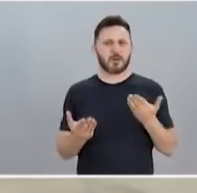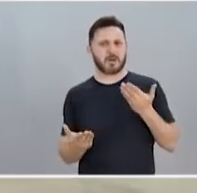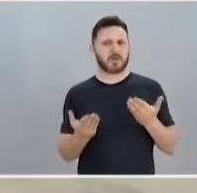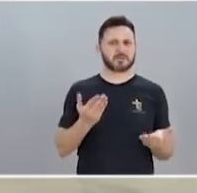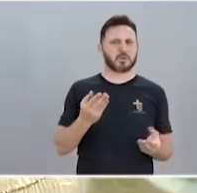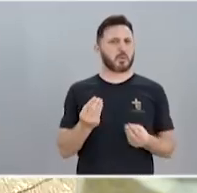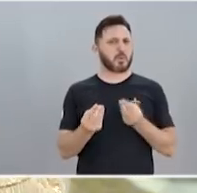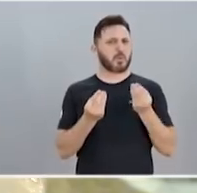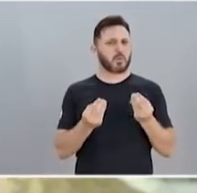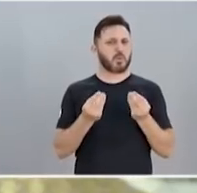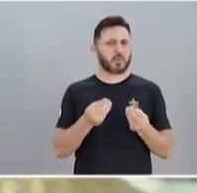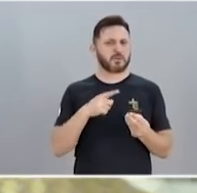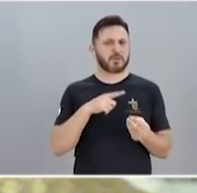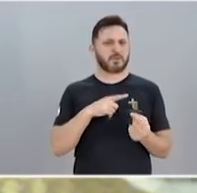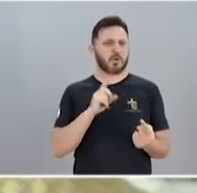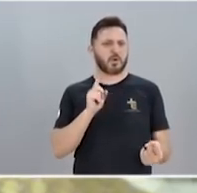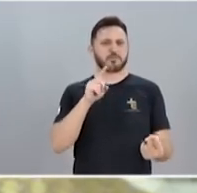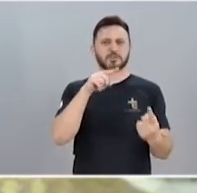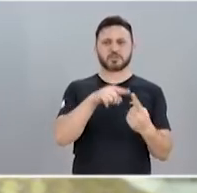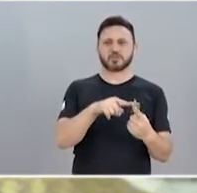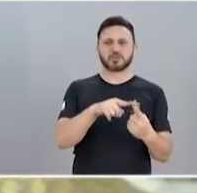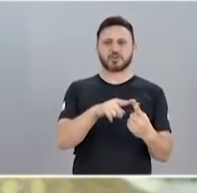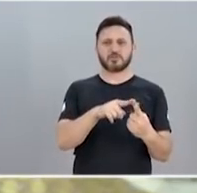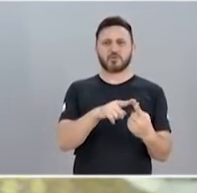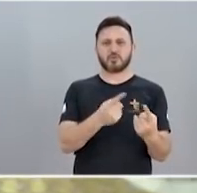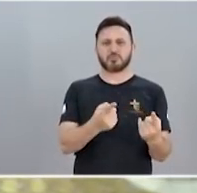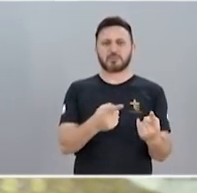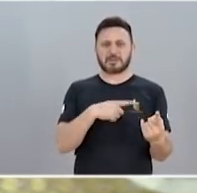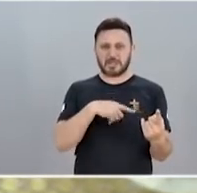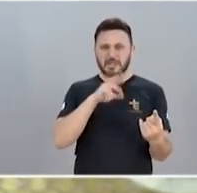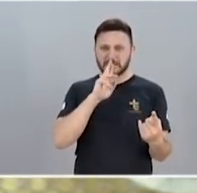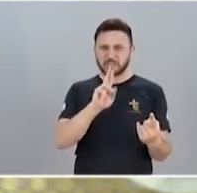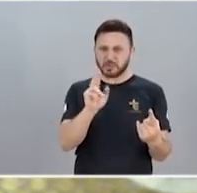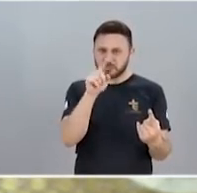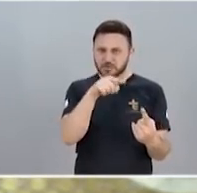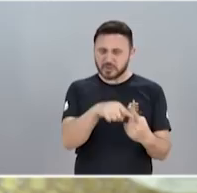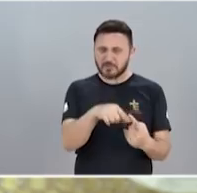aonde é que a objetividade é a última resposta?